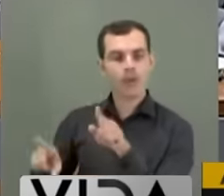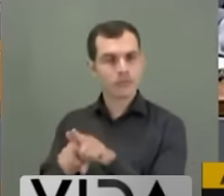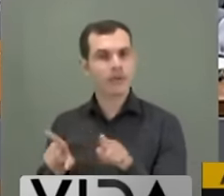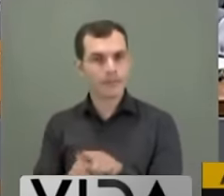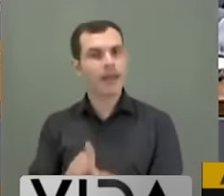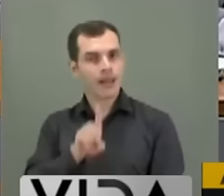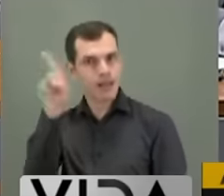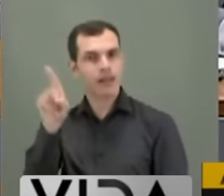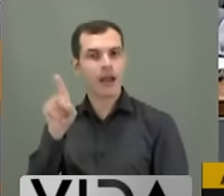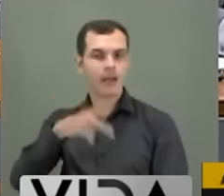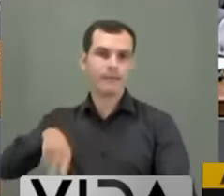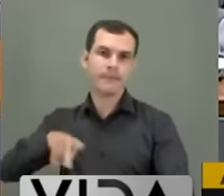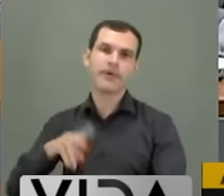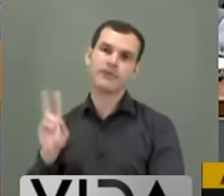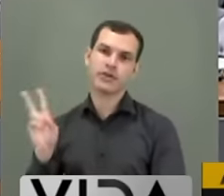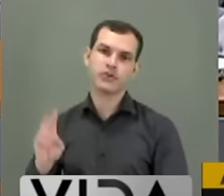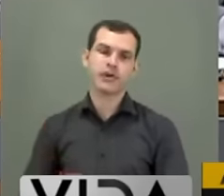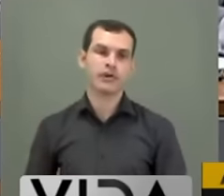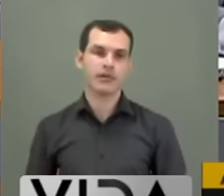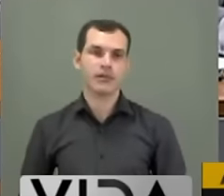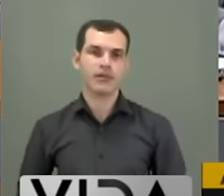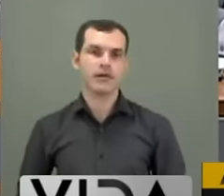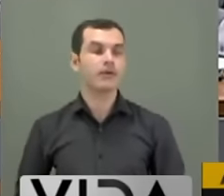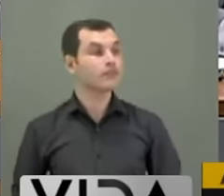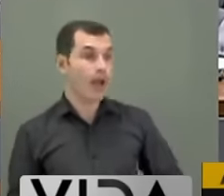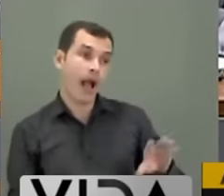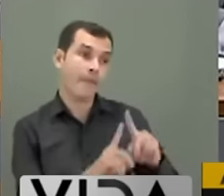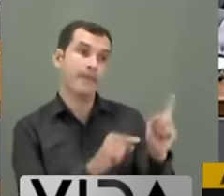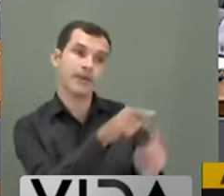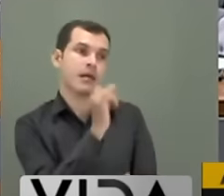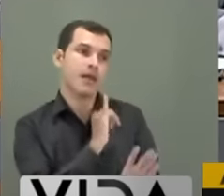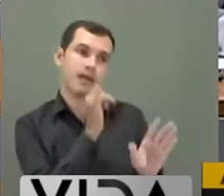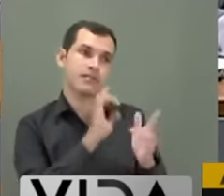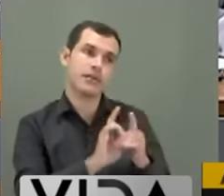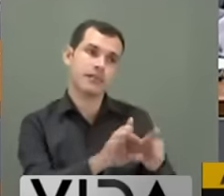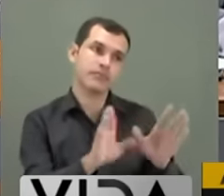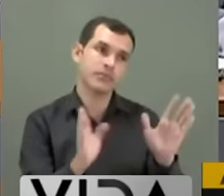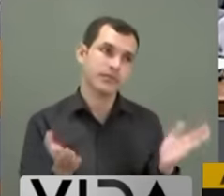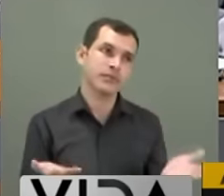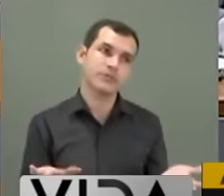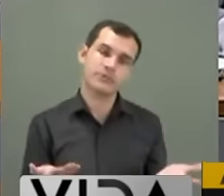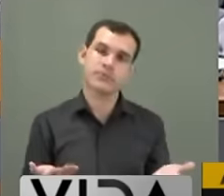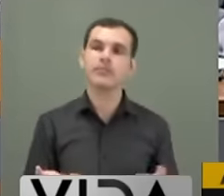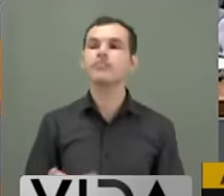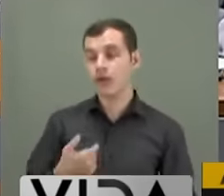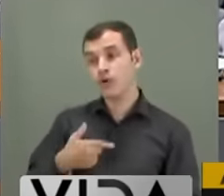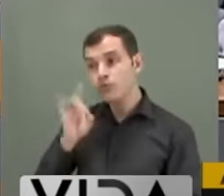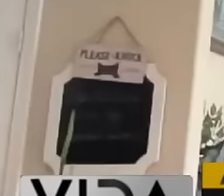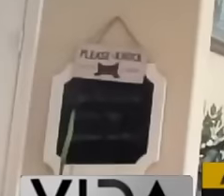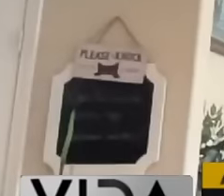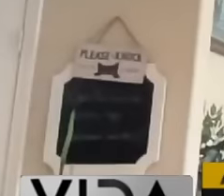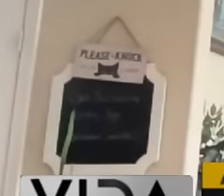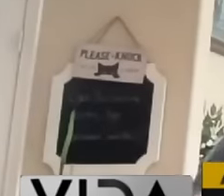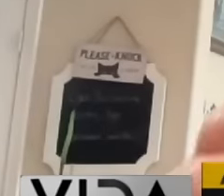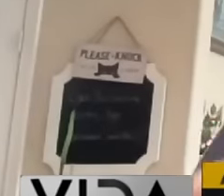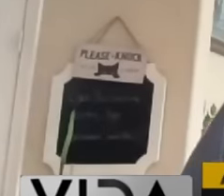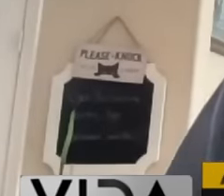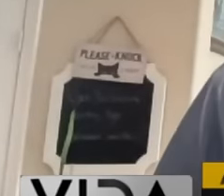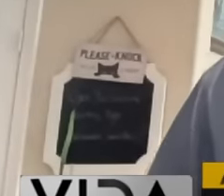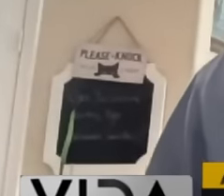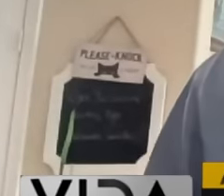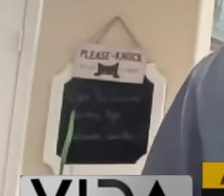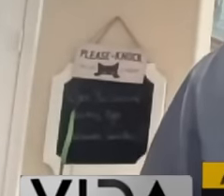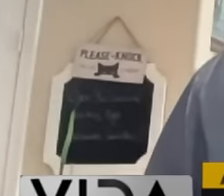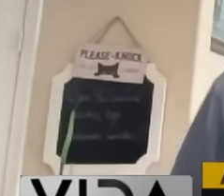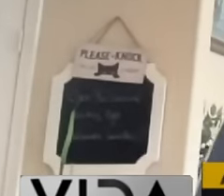íamos fazer ah, uma. Mas aí é o exemplo de democracia que Não, alguns estão eu estou lhe dando um defendendo hoje, exemplo. Que eu já fui preso, eu já fui preso. né? É. A pergunta